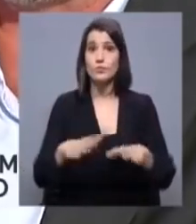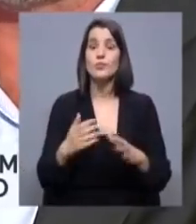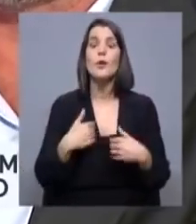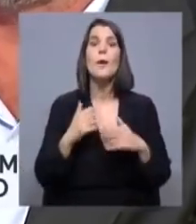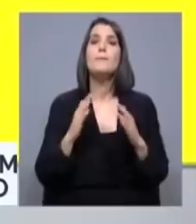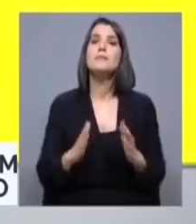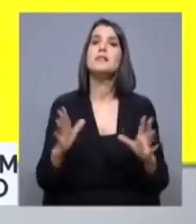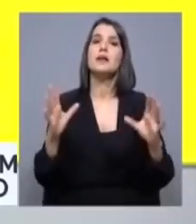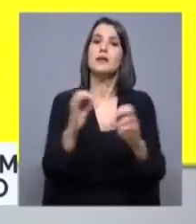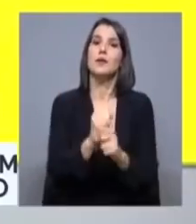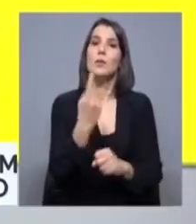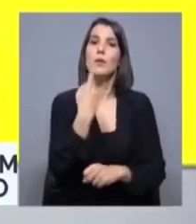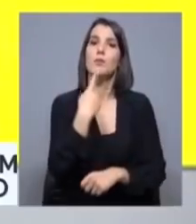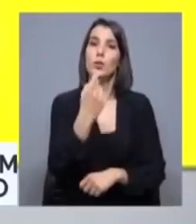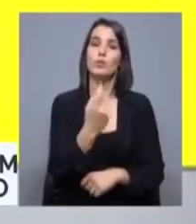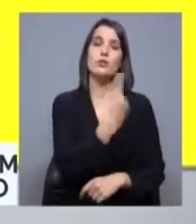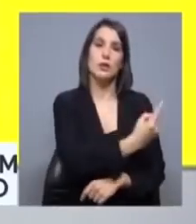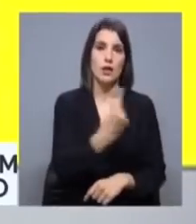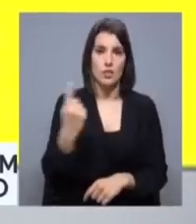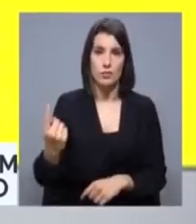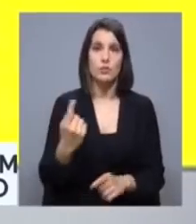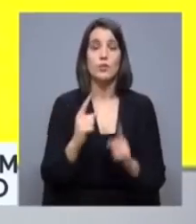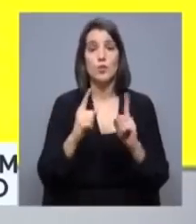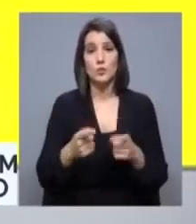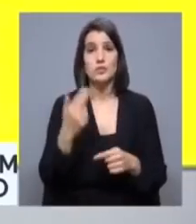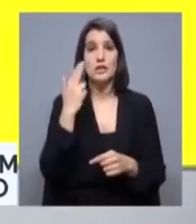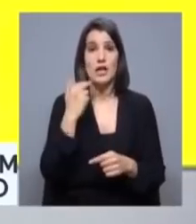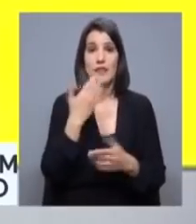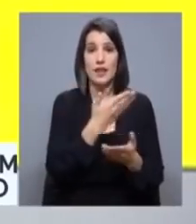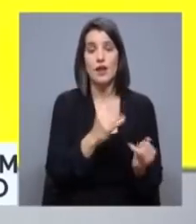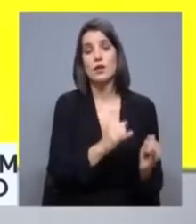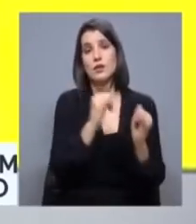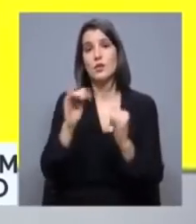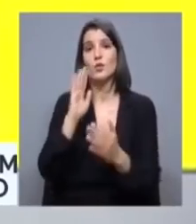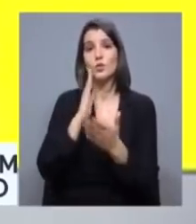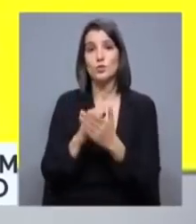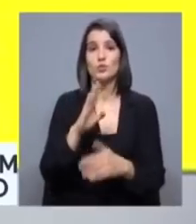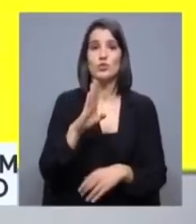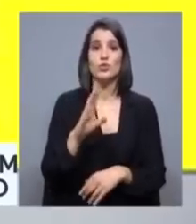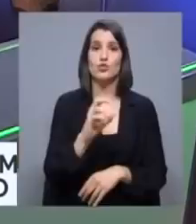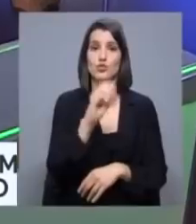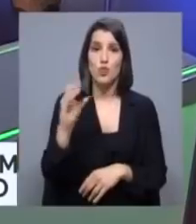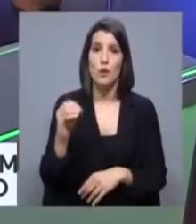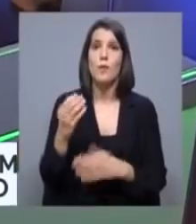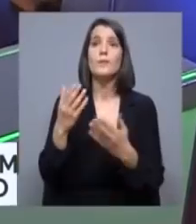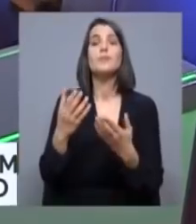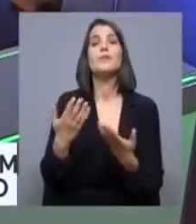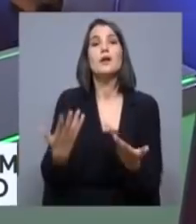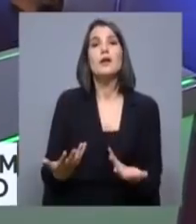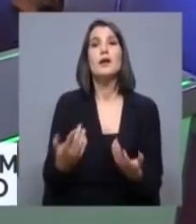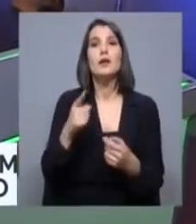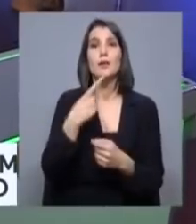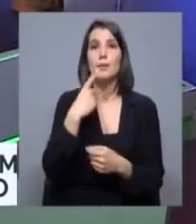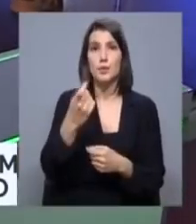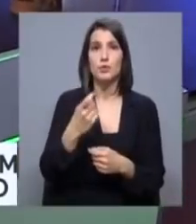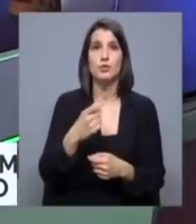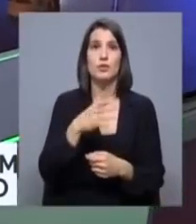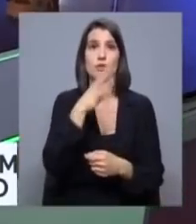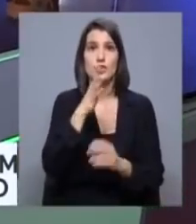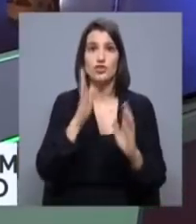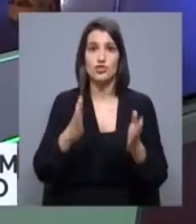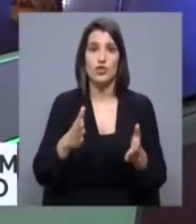aprendido de terminar com uma pergunta para cada uma vez começar consigo vai terminar o João é a pergunta que faço é e